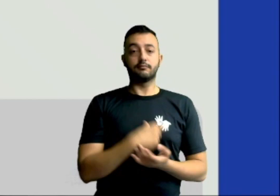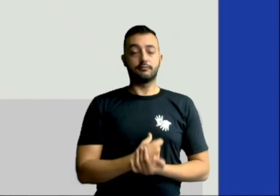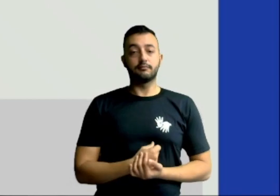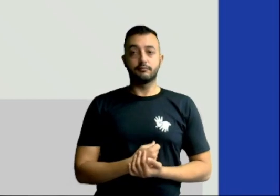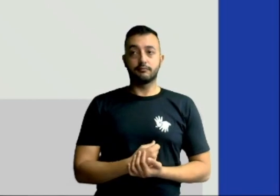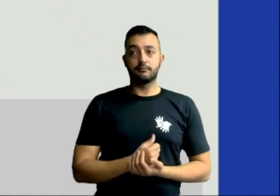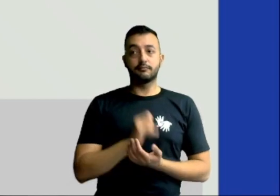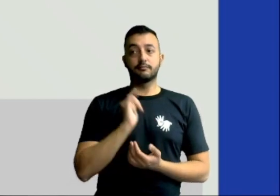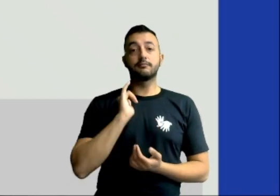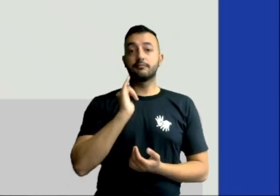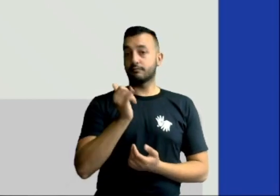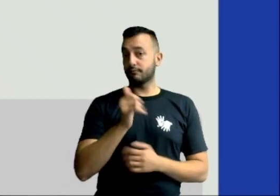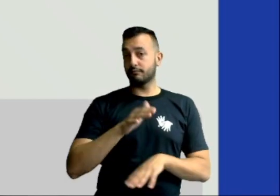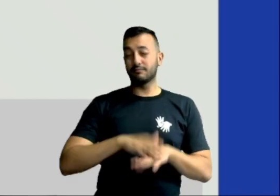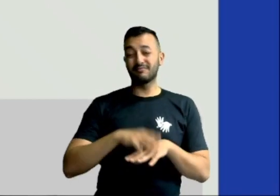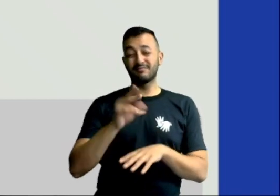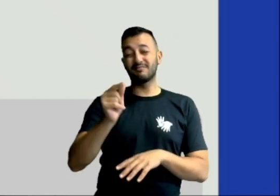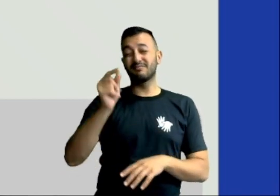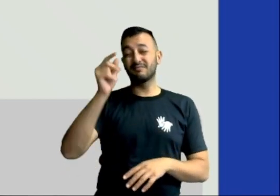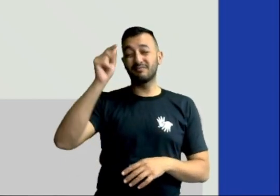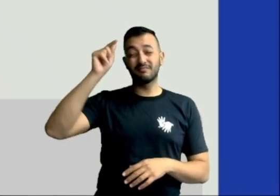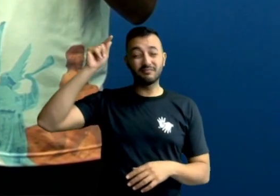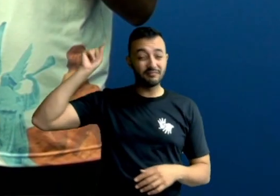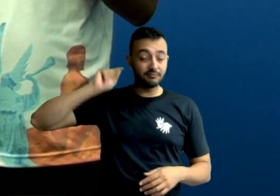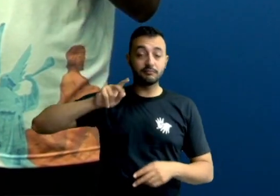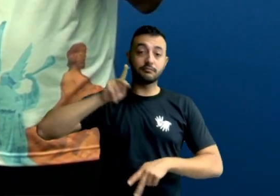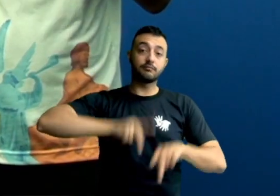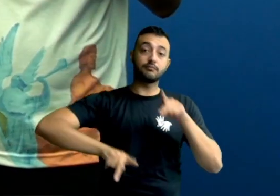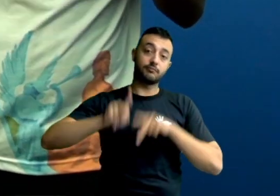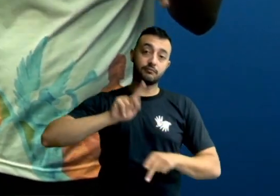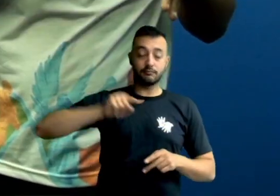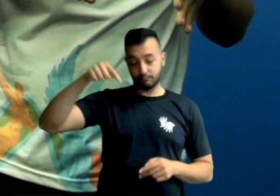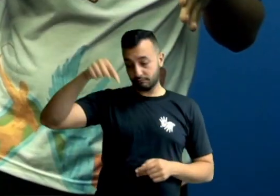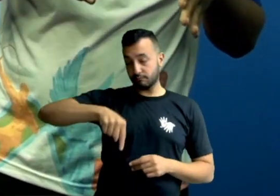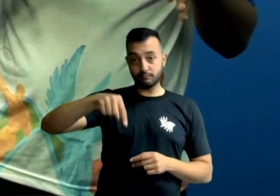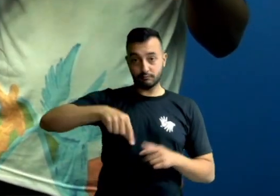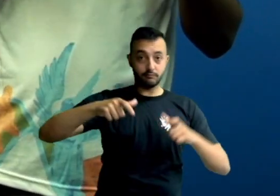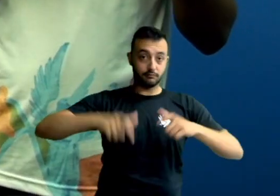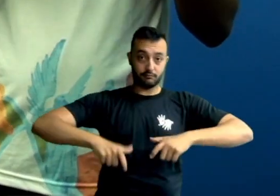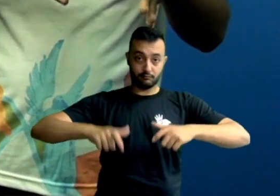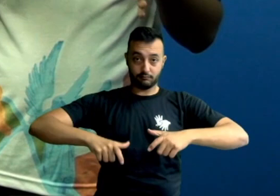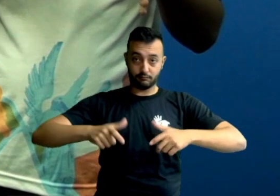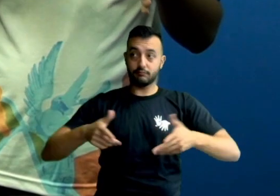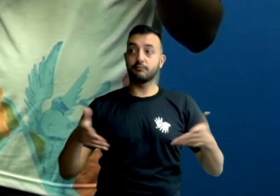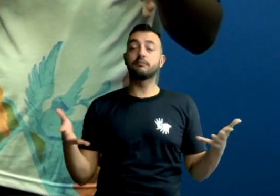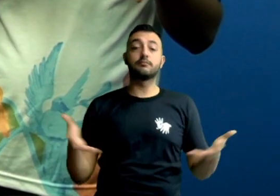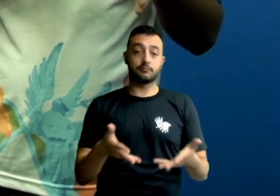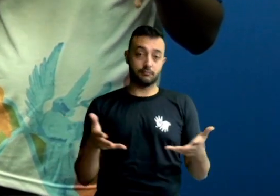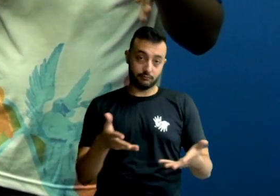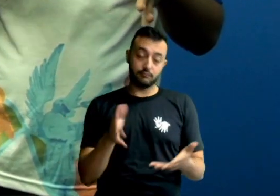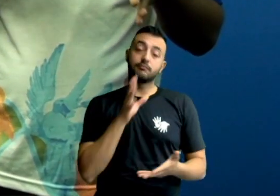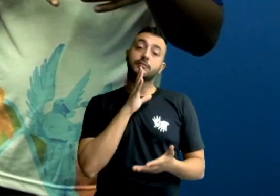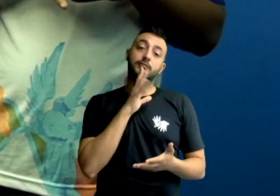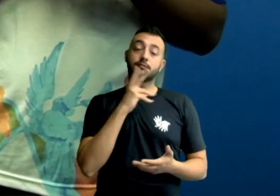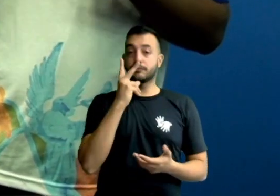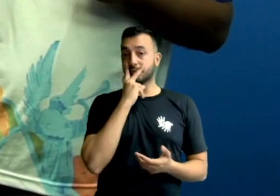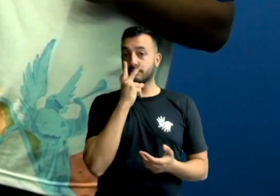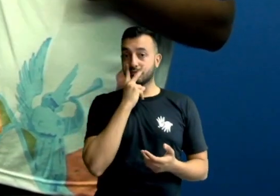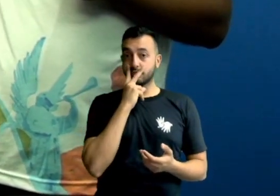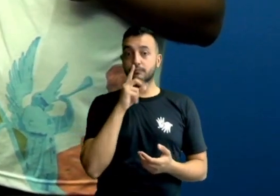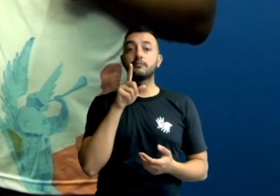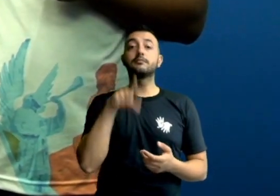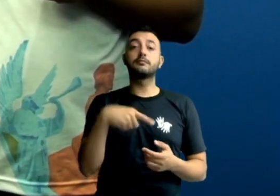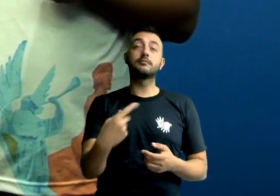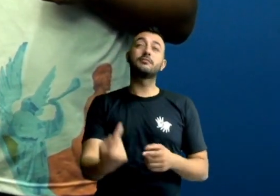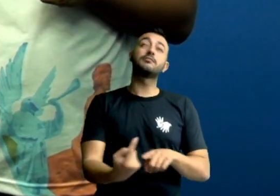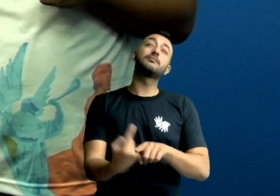a notícia mais longe singu é que se tem da povoação aqui no local aonde eu uso a gente conhece por Vitória de Santo Antão